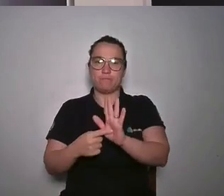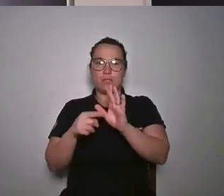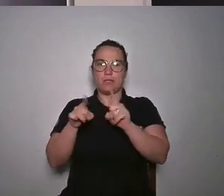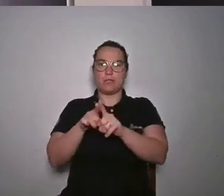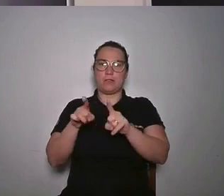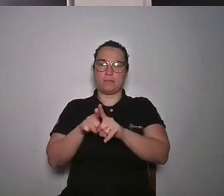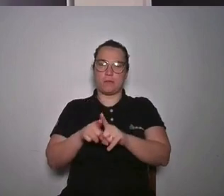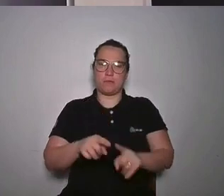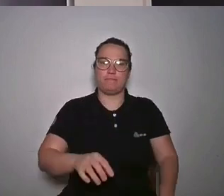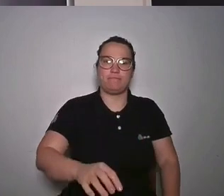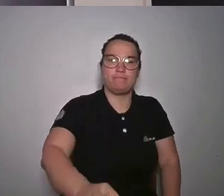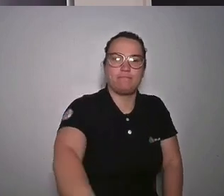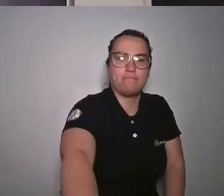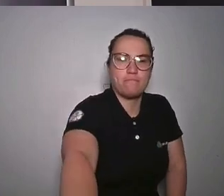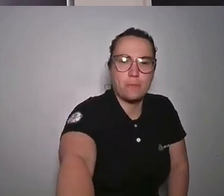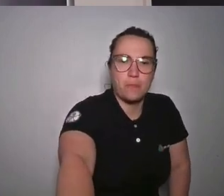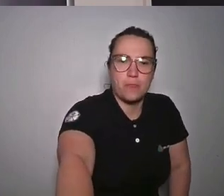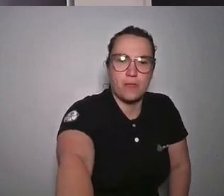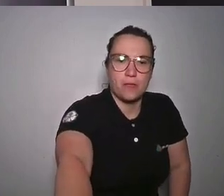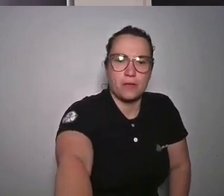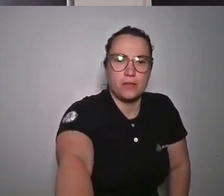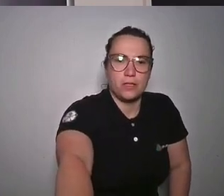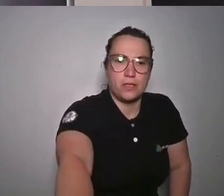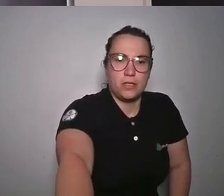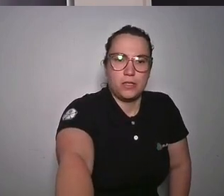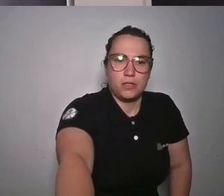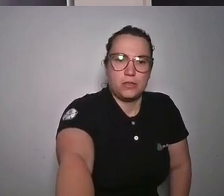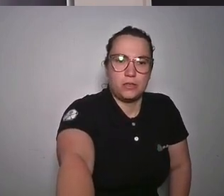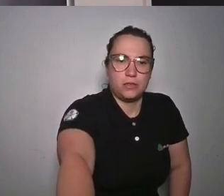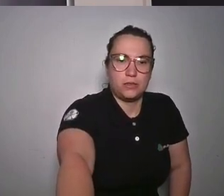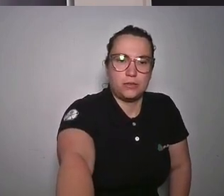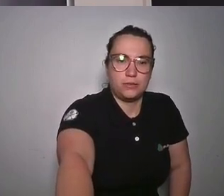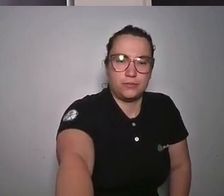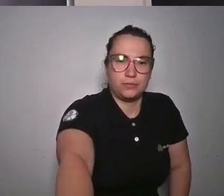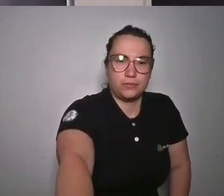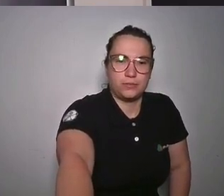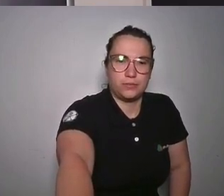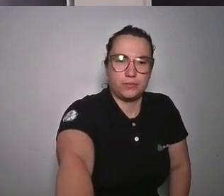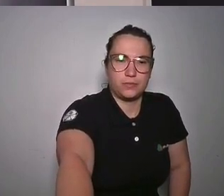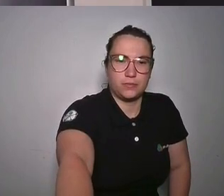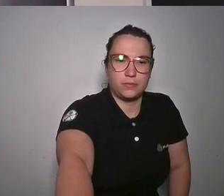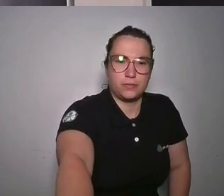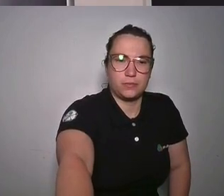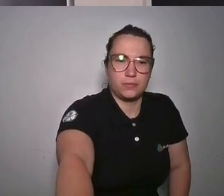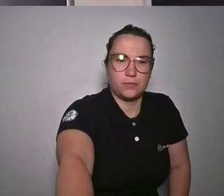cambial, bem como a meta da inflação através do IPCA de